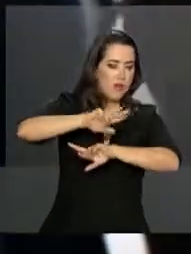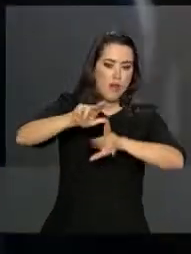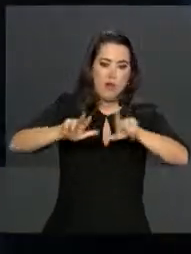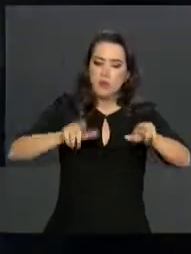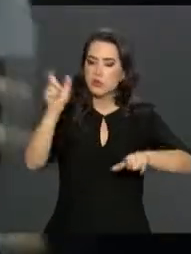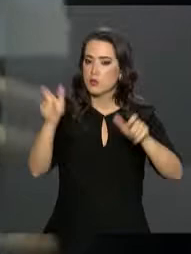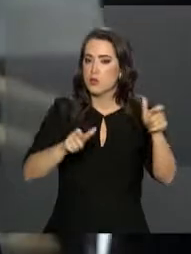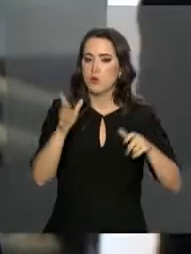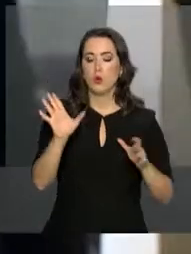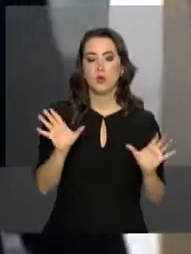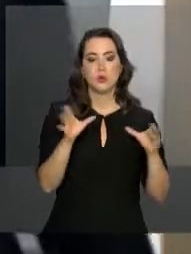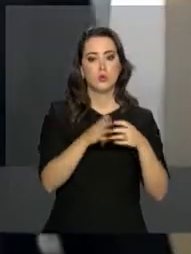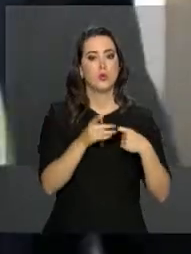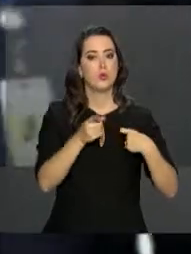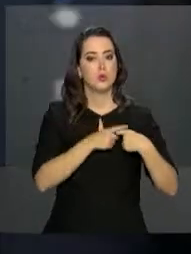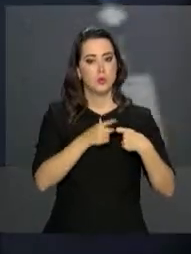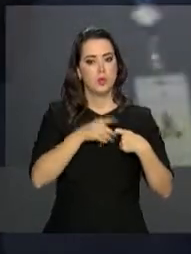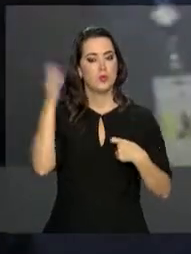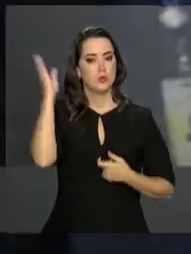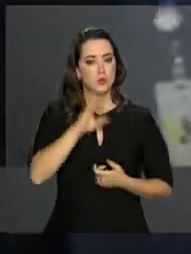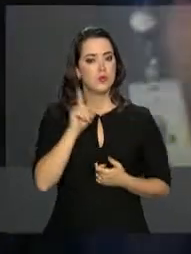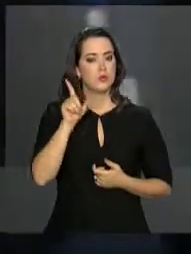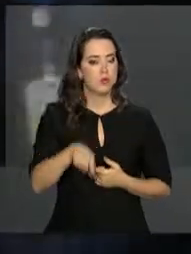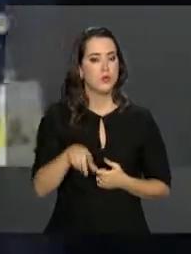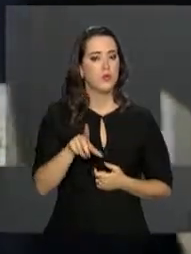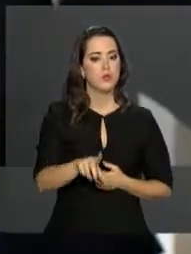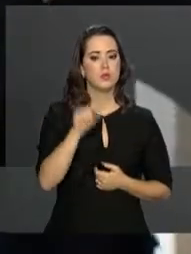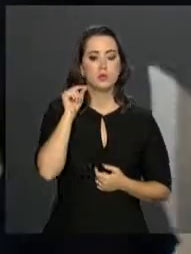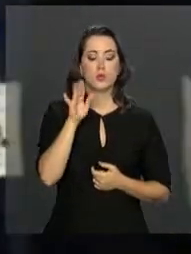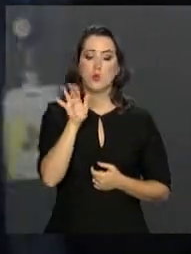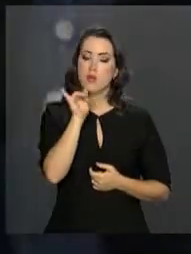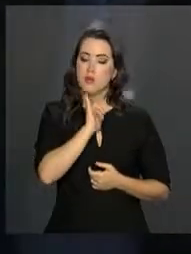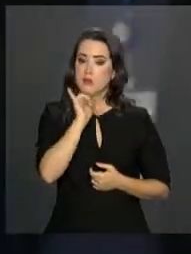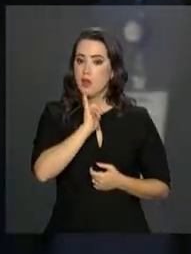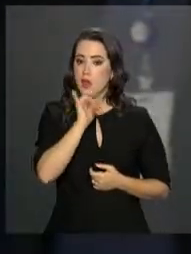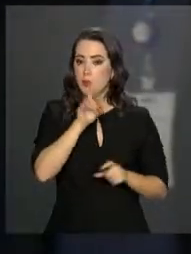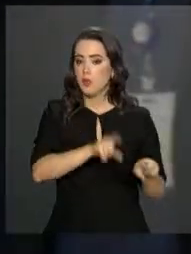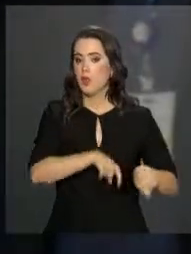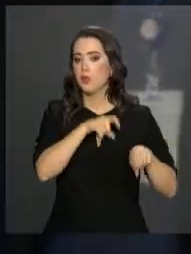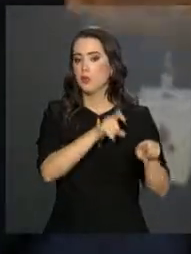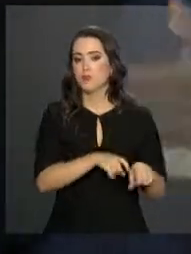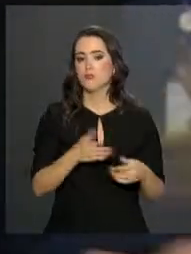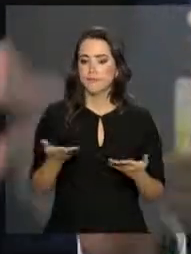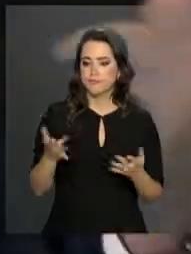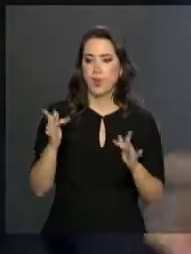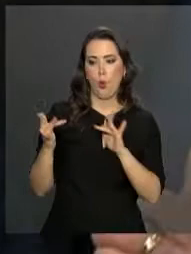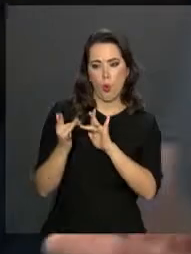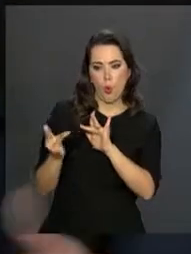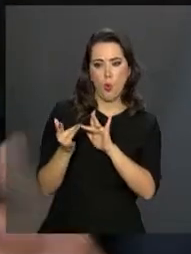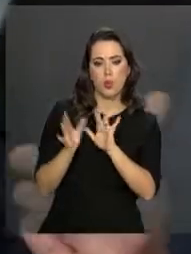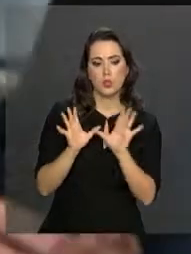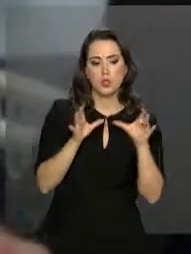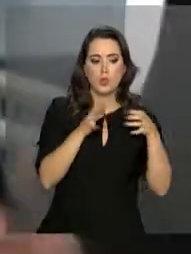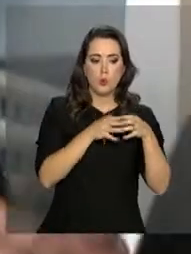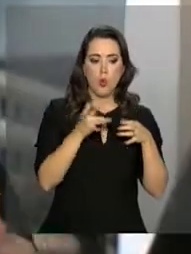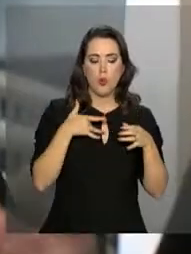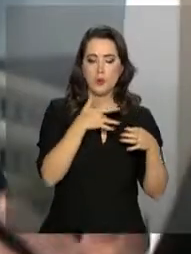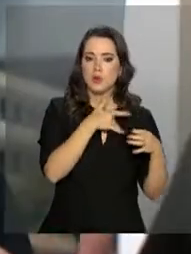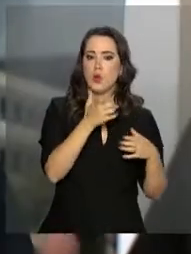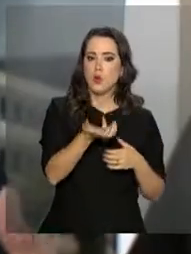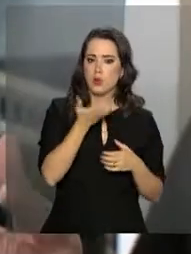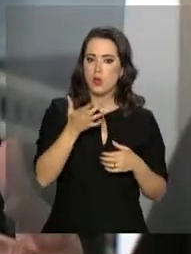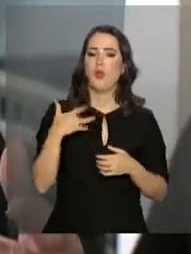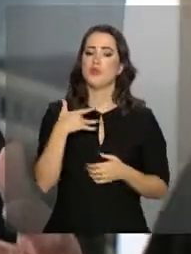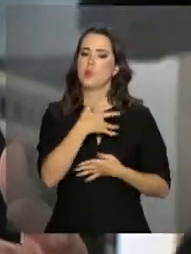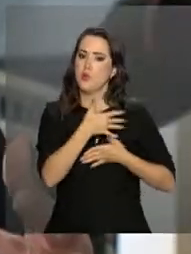entidades média todo o brasil essa foi a indicação a exemplo da agricultura eu acolhi indicação dessa entidade quer em nome de uma